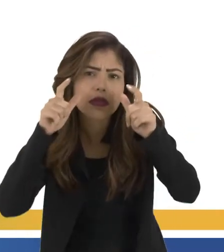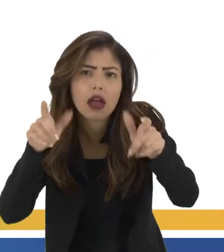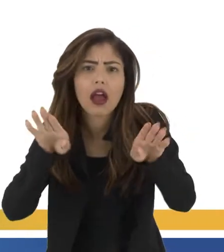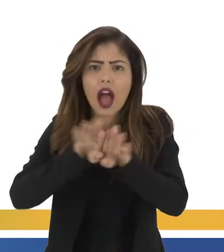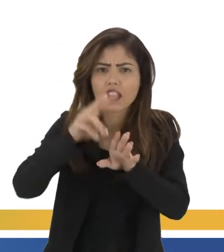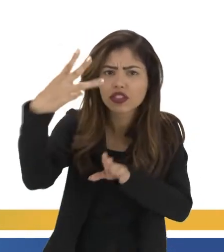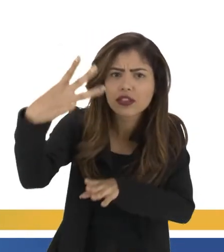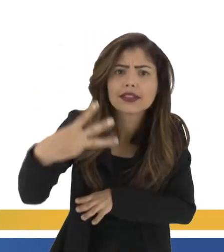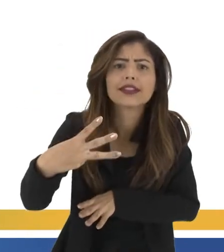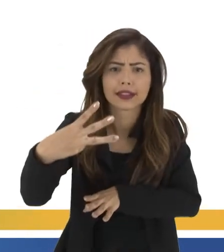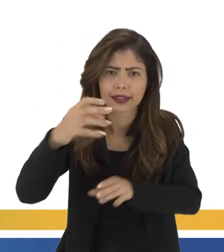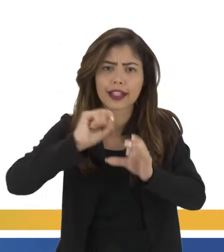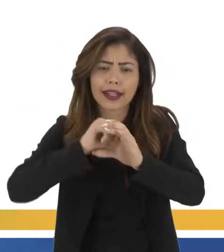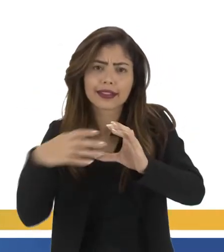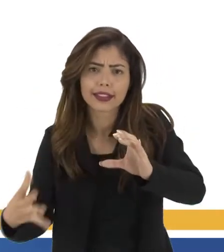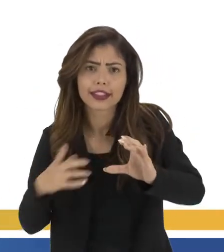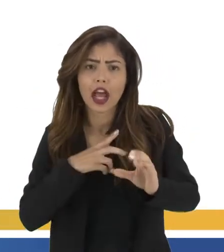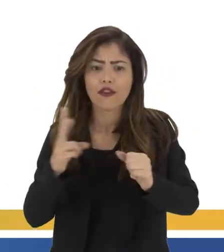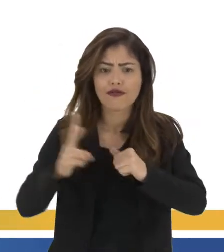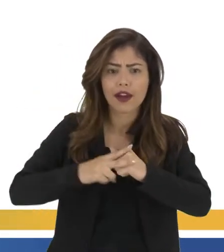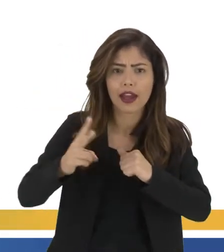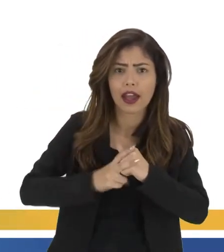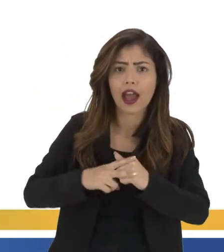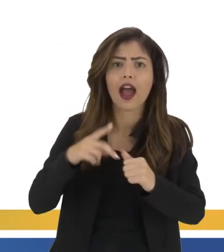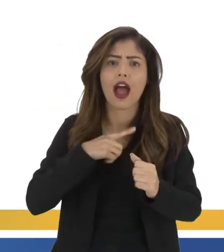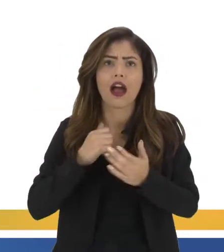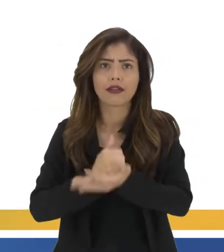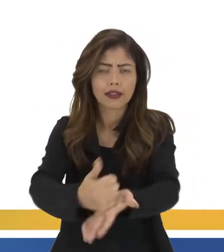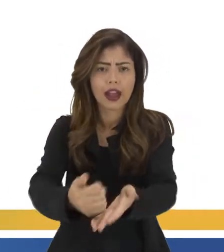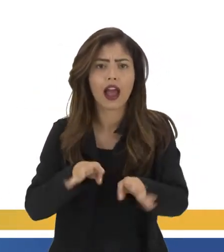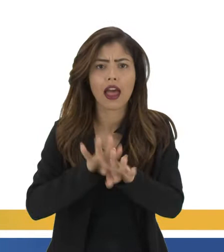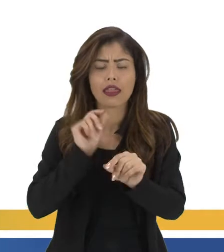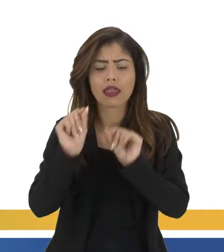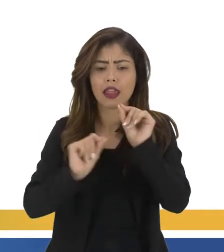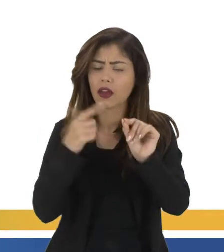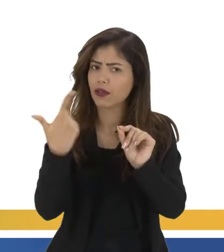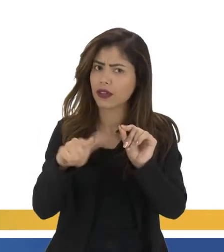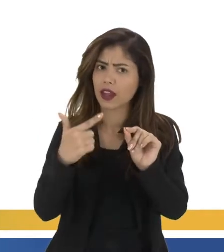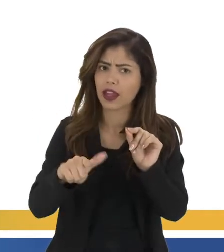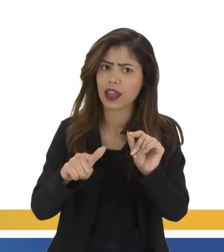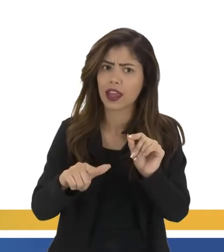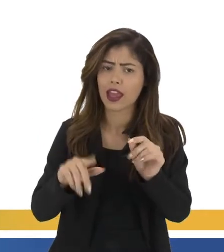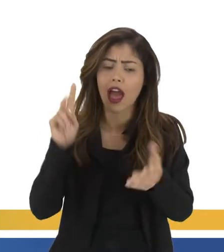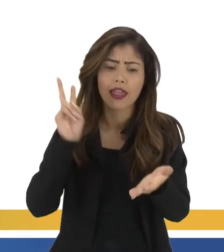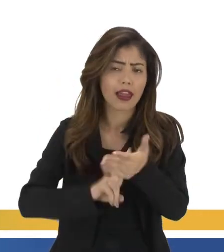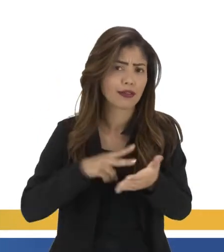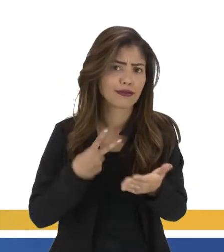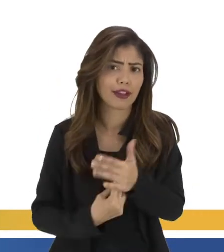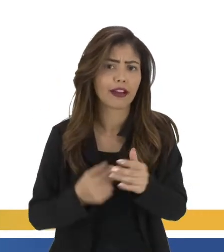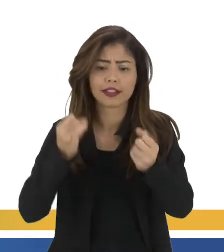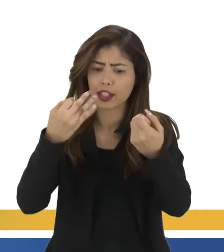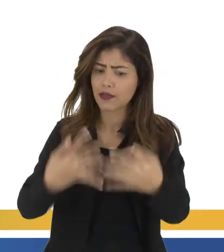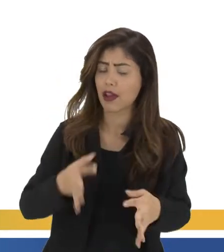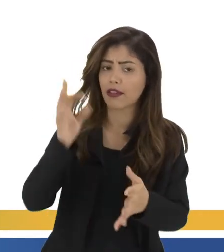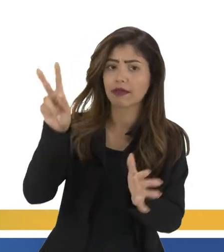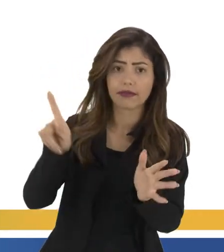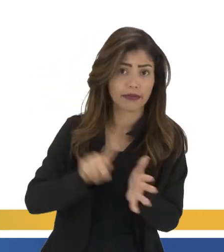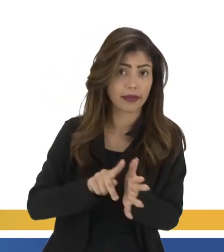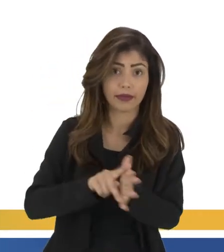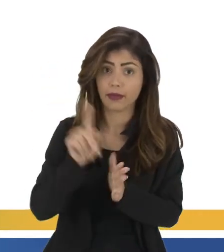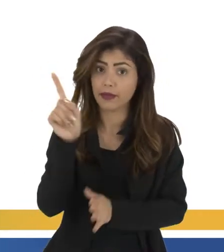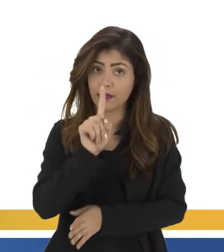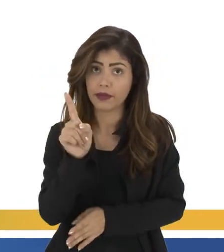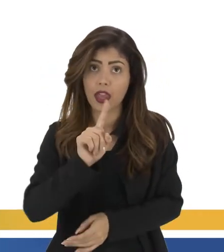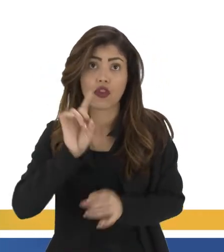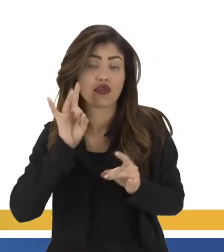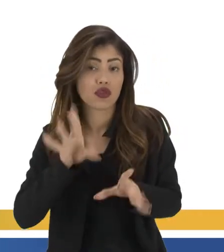3 características, tá bom? Ele é um verbo auxiliar, ele não tem tradução, não tem um significado e ele